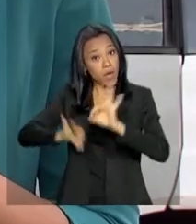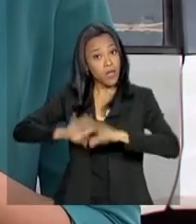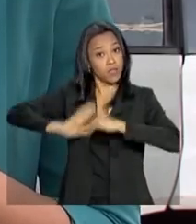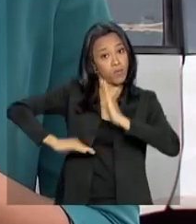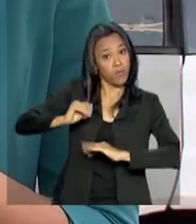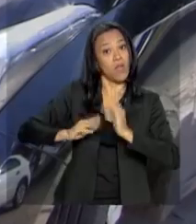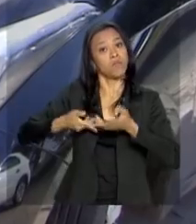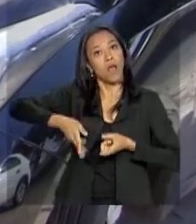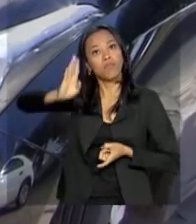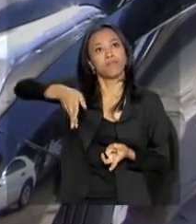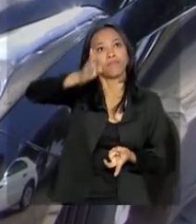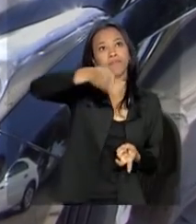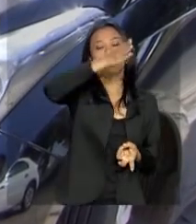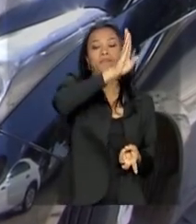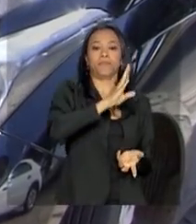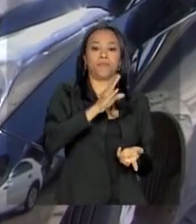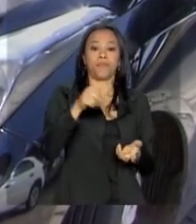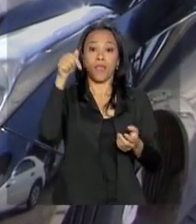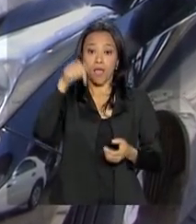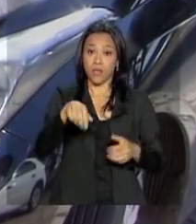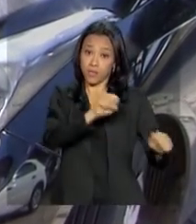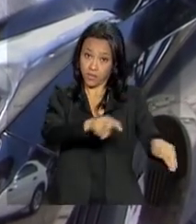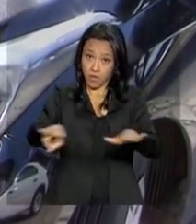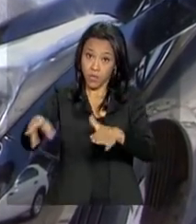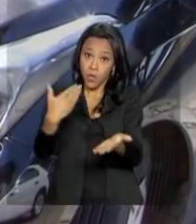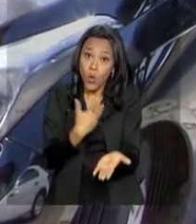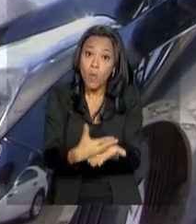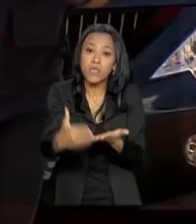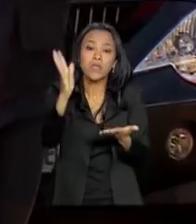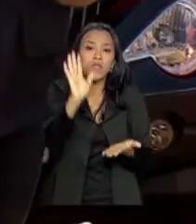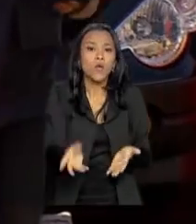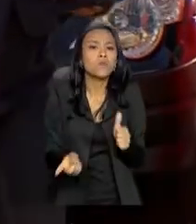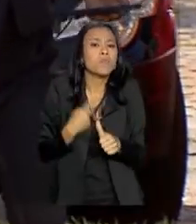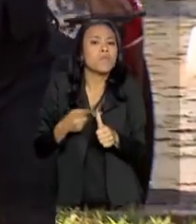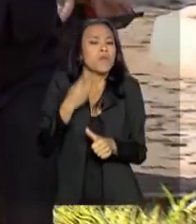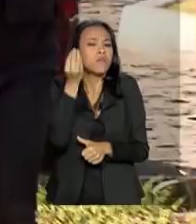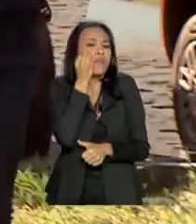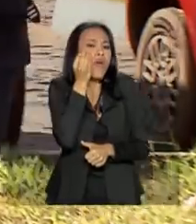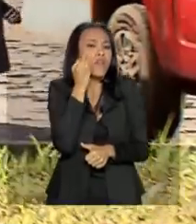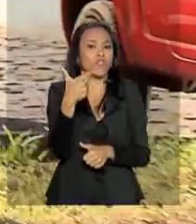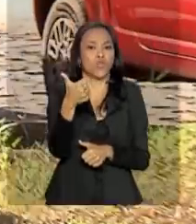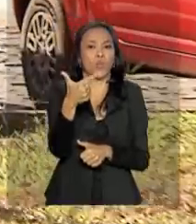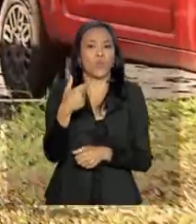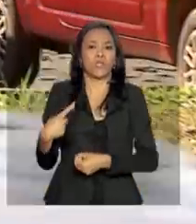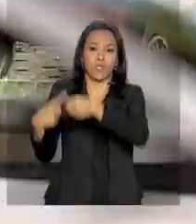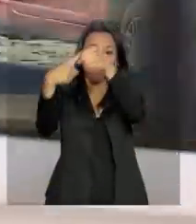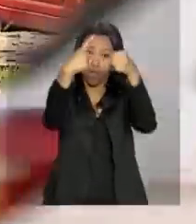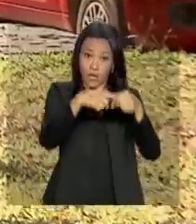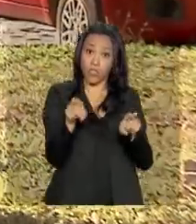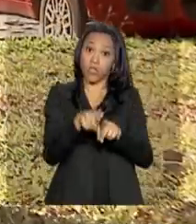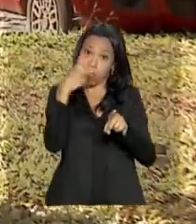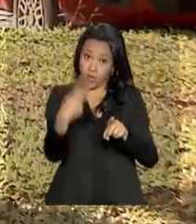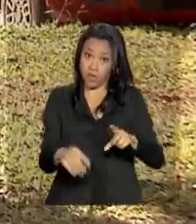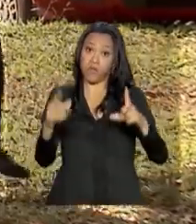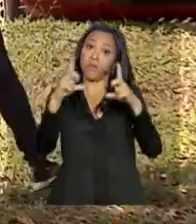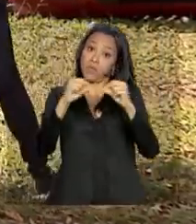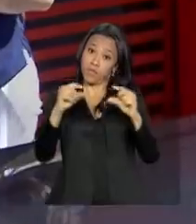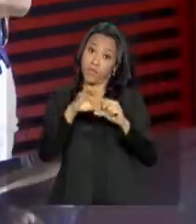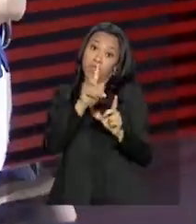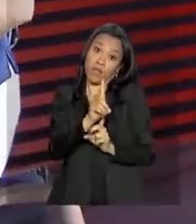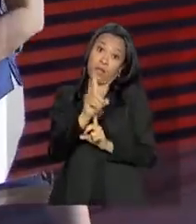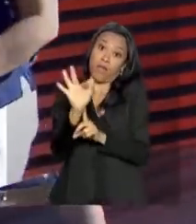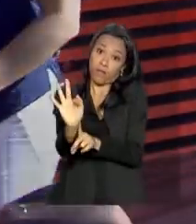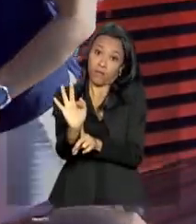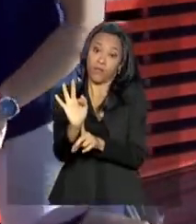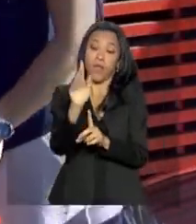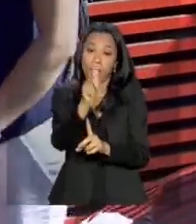2020 essa semana começaram os primeiros testes piloto em 12 cidades mais o distrito federal o objetivo é